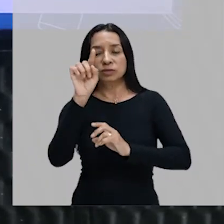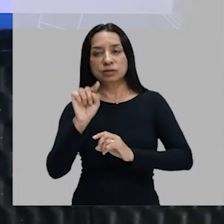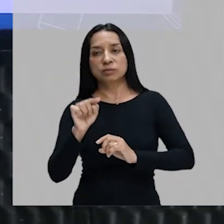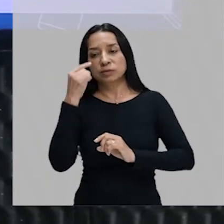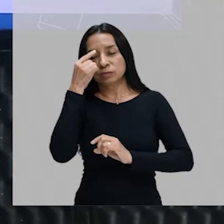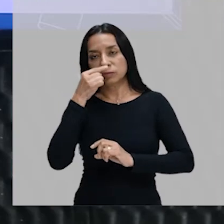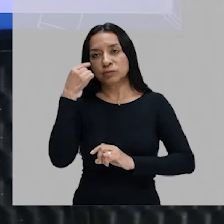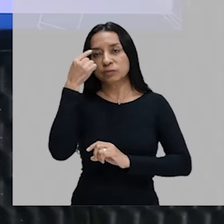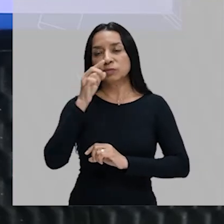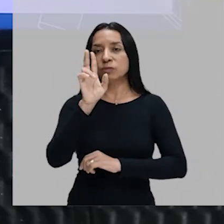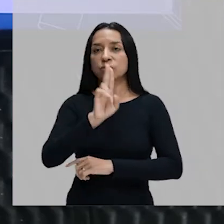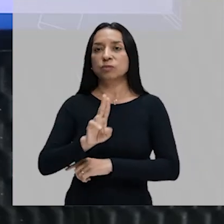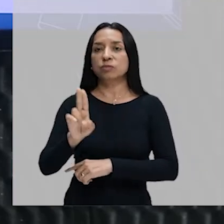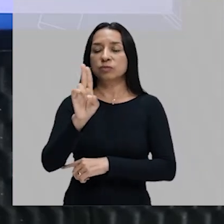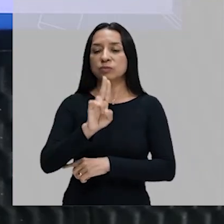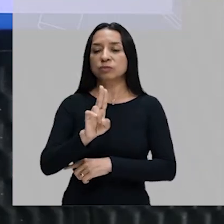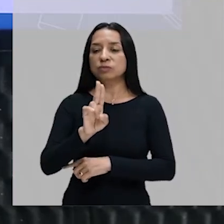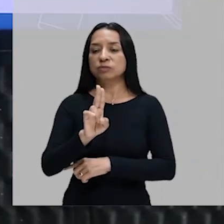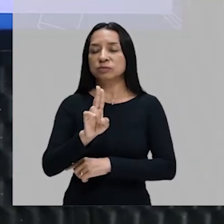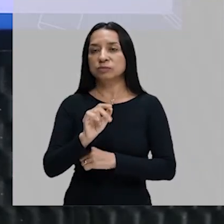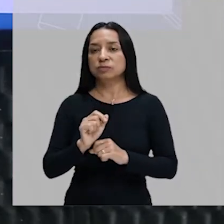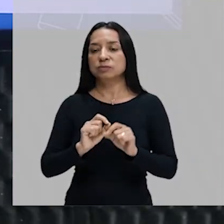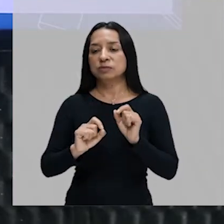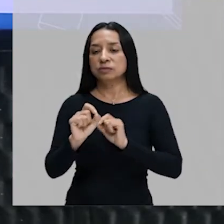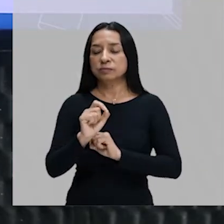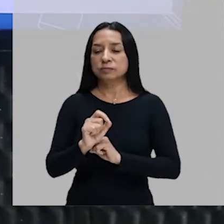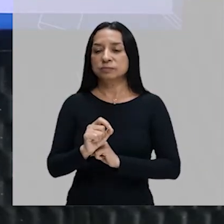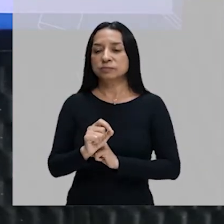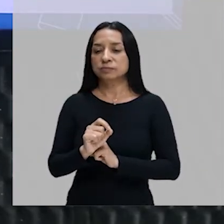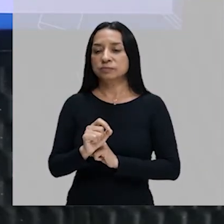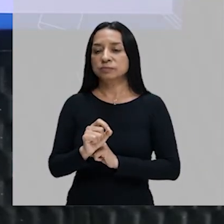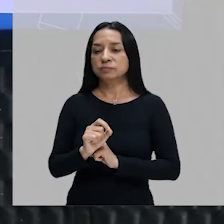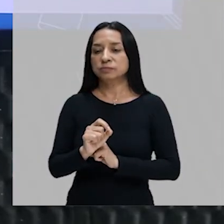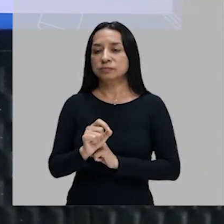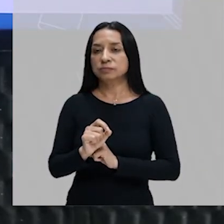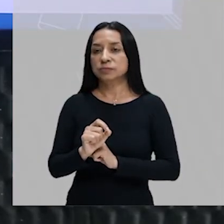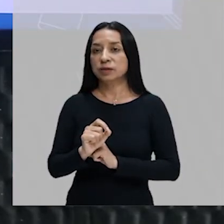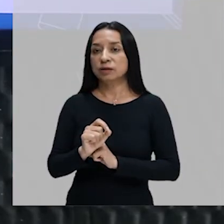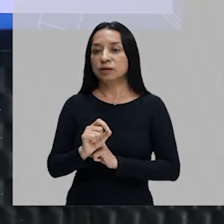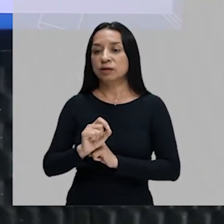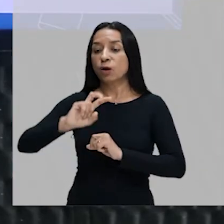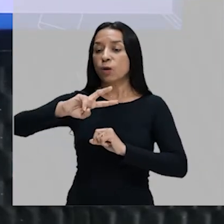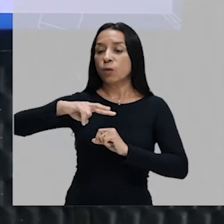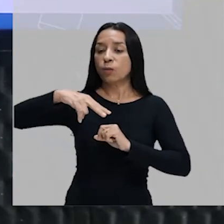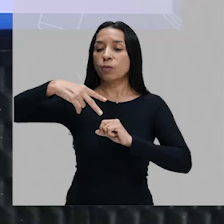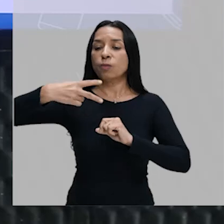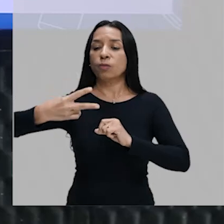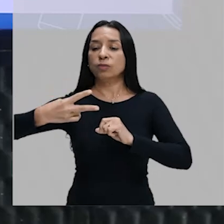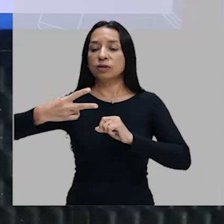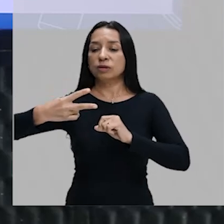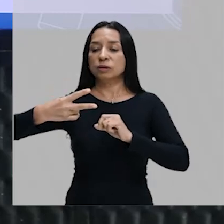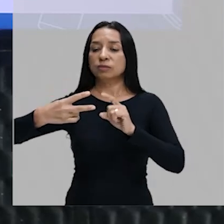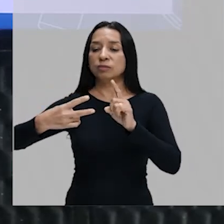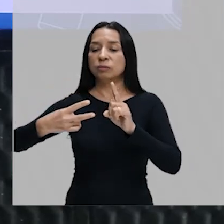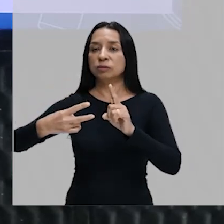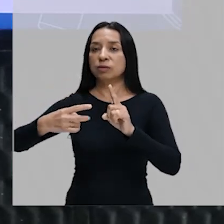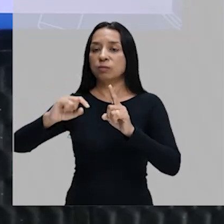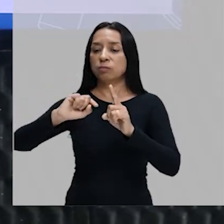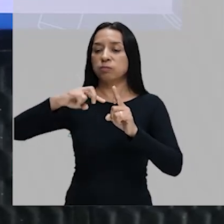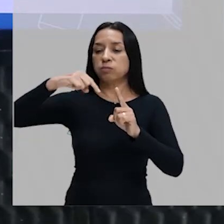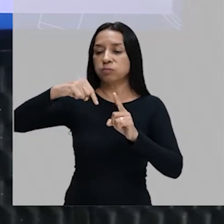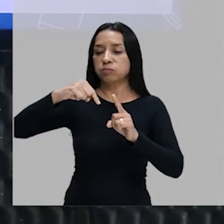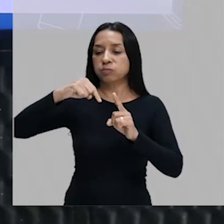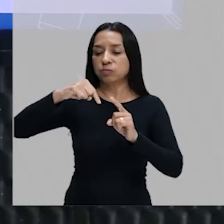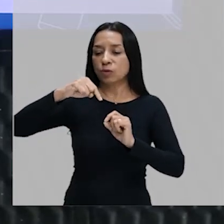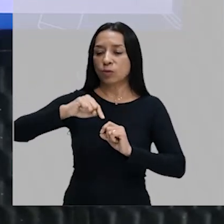eu utilizo a pontuação inversa, tá? É a pontuação doble, tá? Que chama. Então,